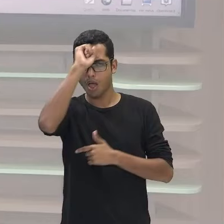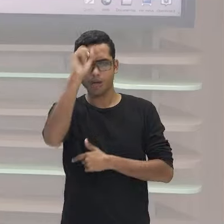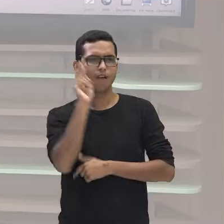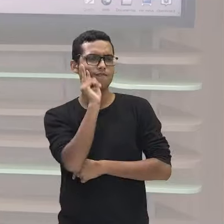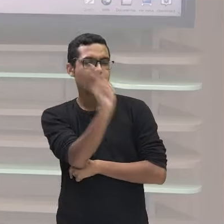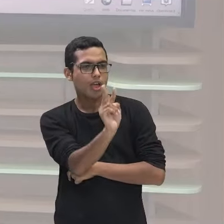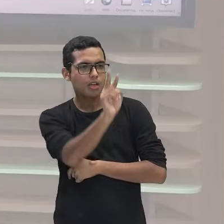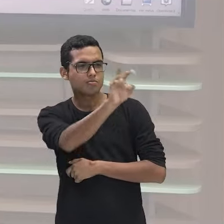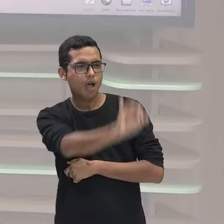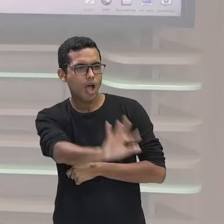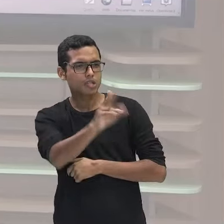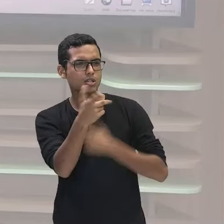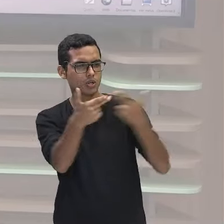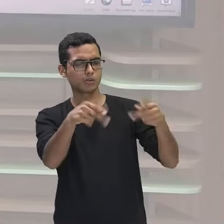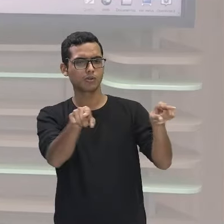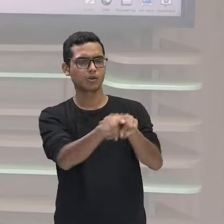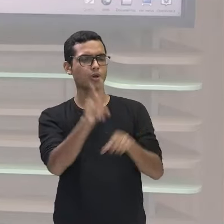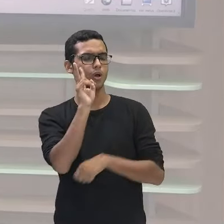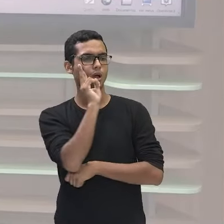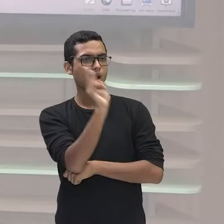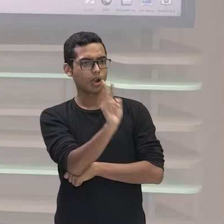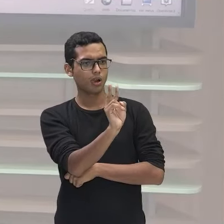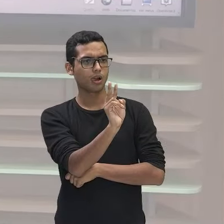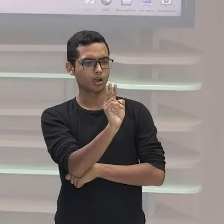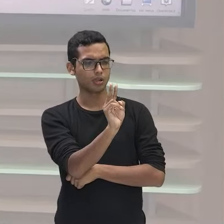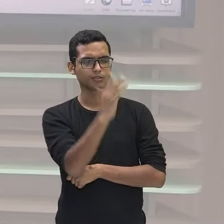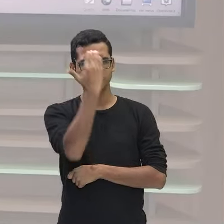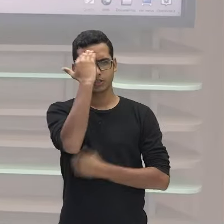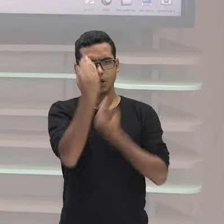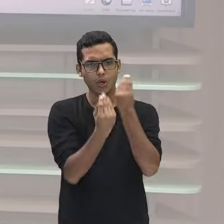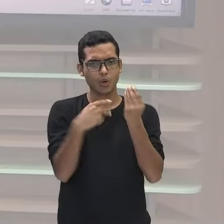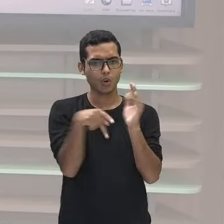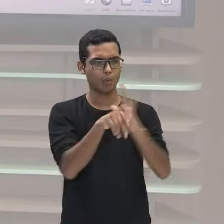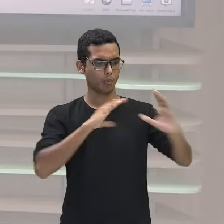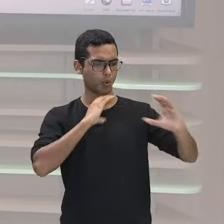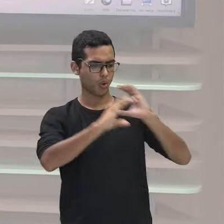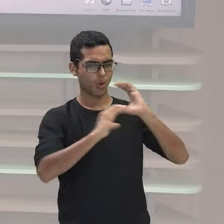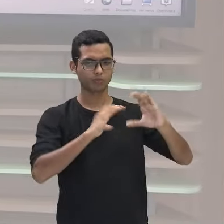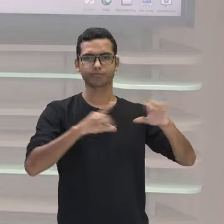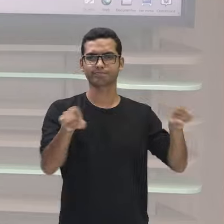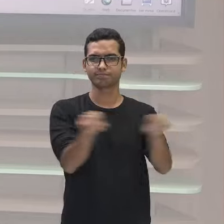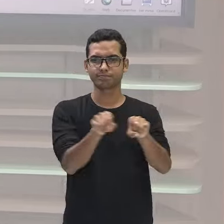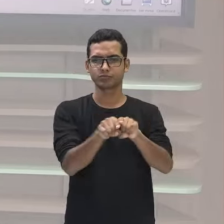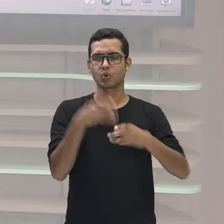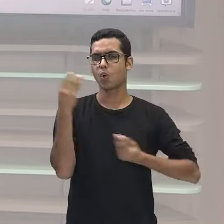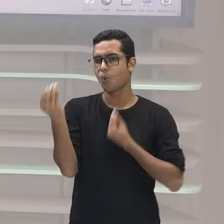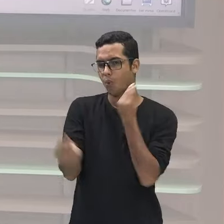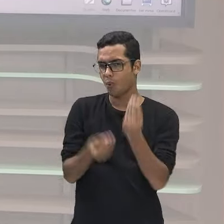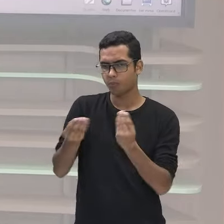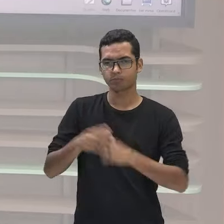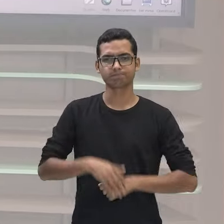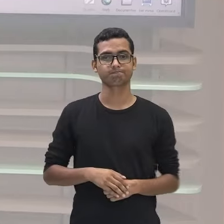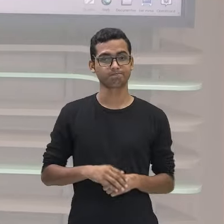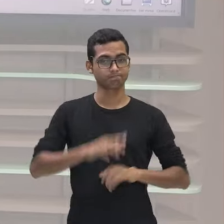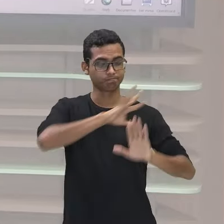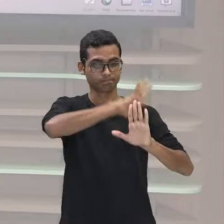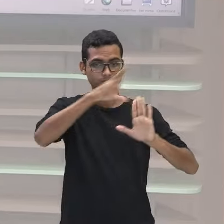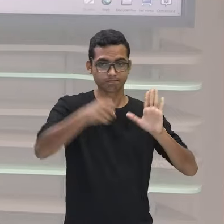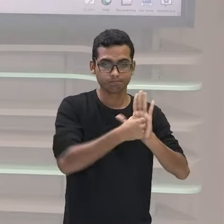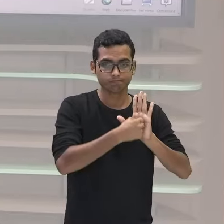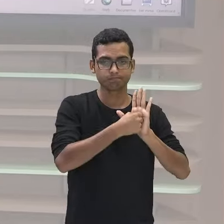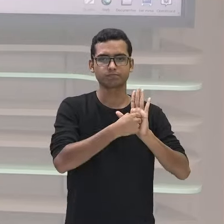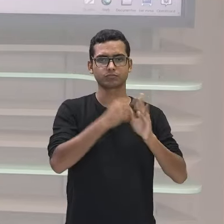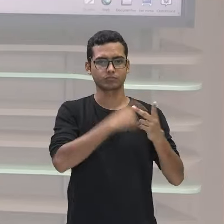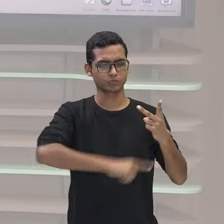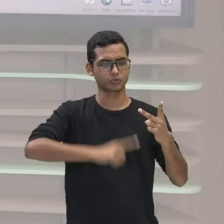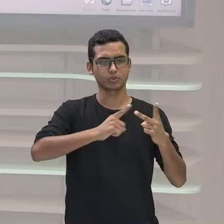observar e ter o ato comunicativo, entender a comunicação através de símbolos, de